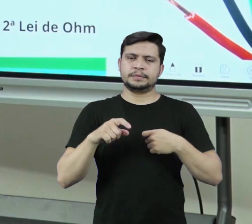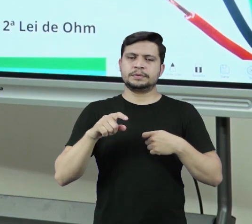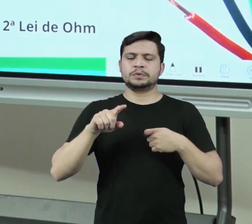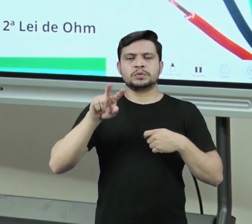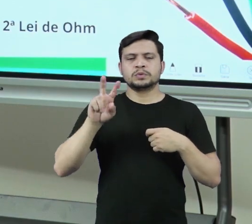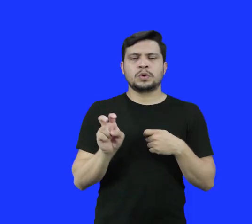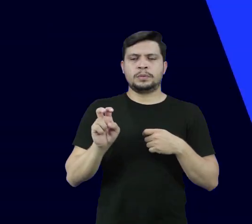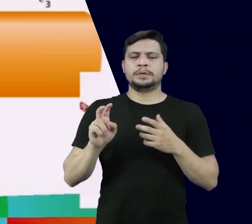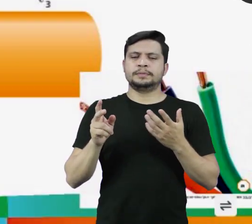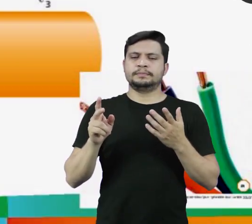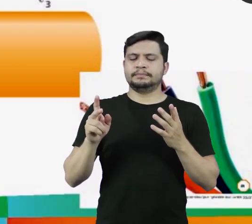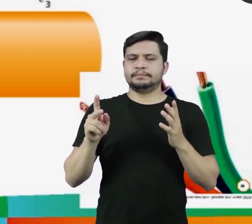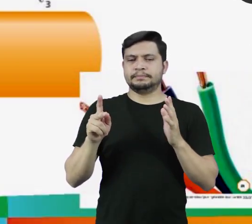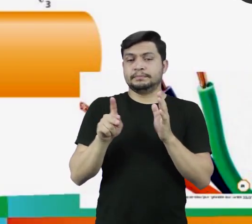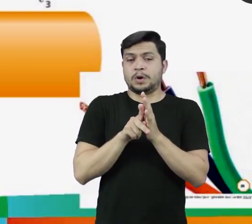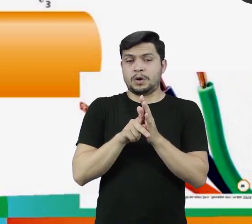propriedade de resistência.